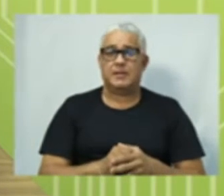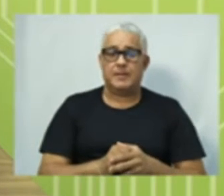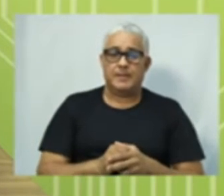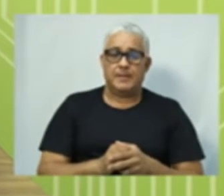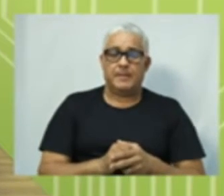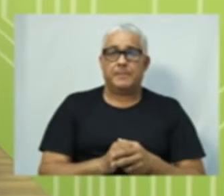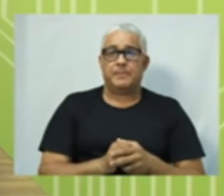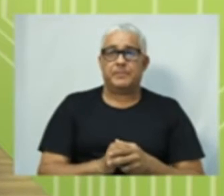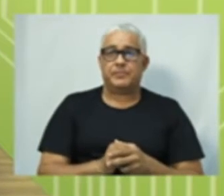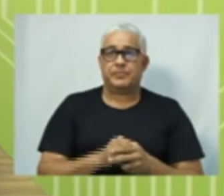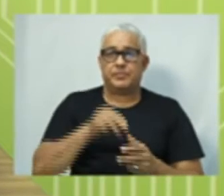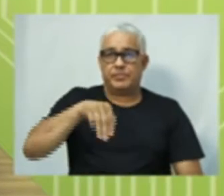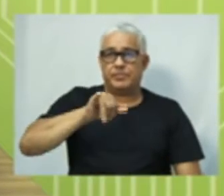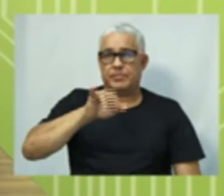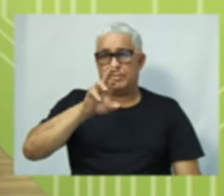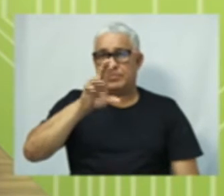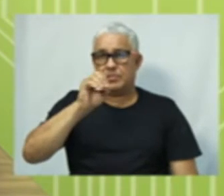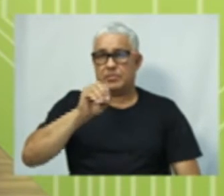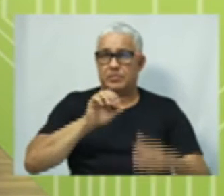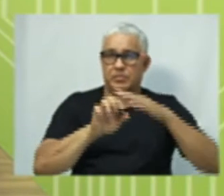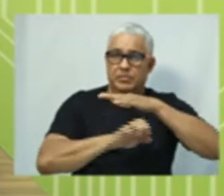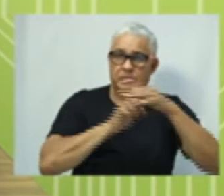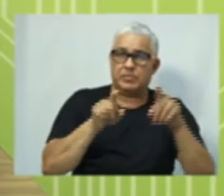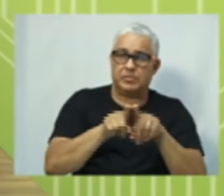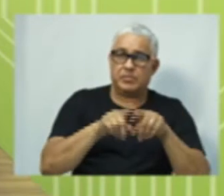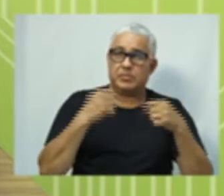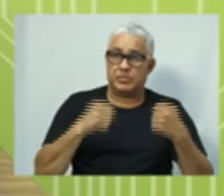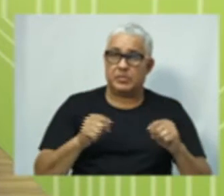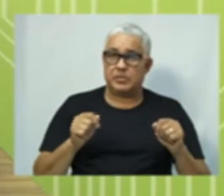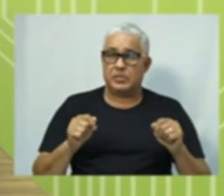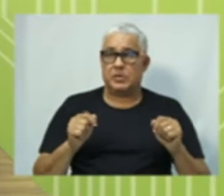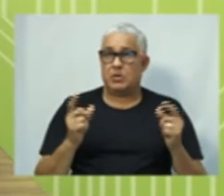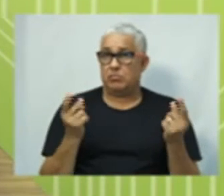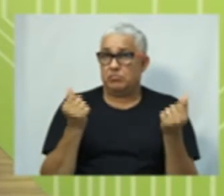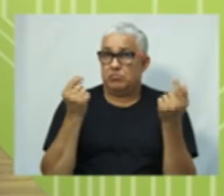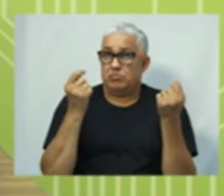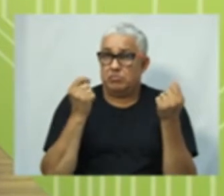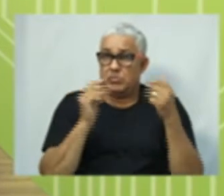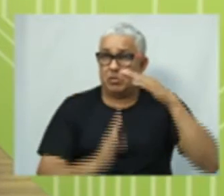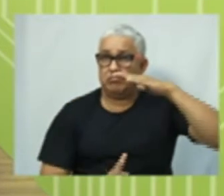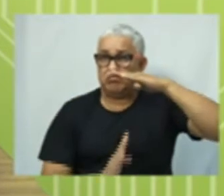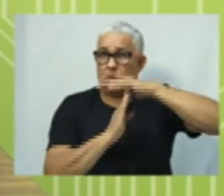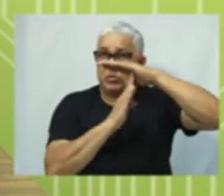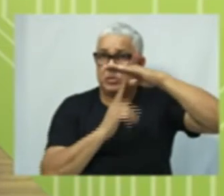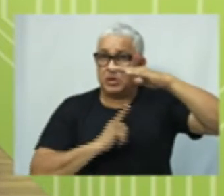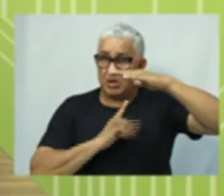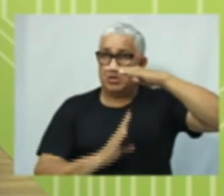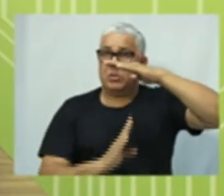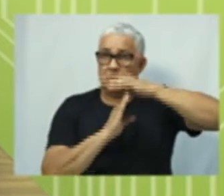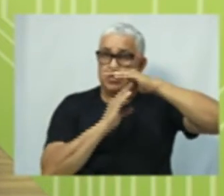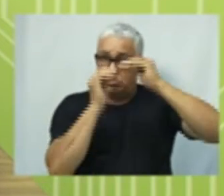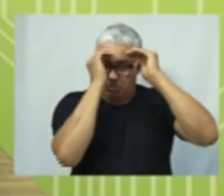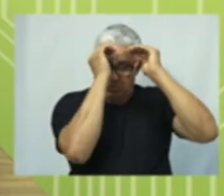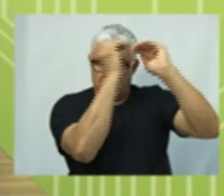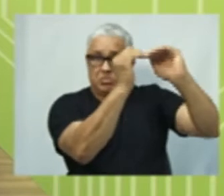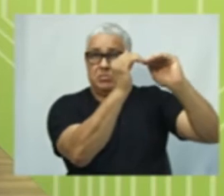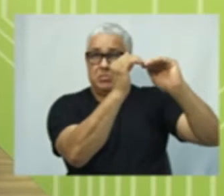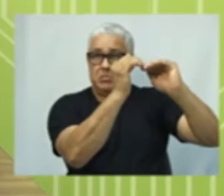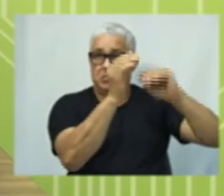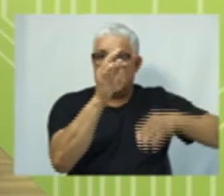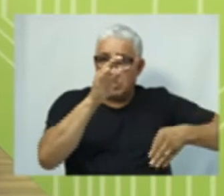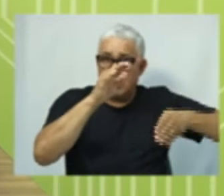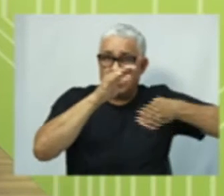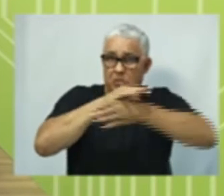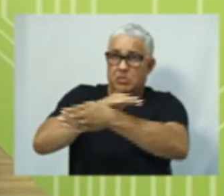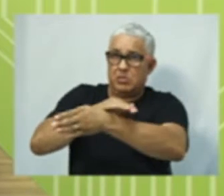de pequenos portes. E tem o valor a ser atingidos, né? Então, ele tem os limites a ser respeitado para adentrar